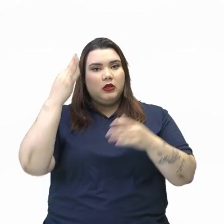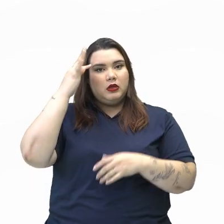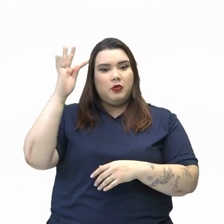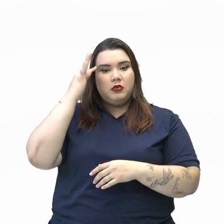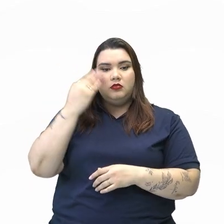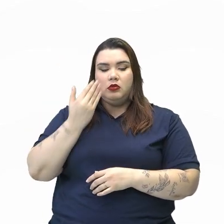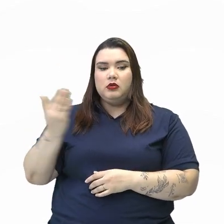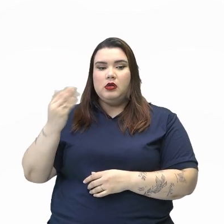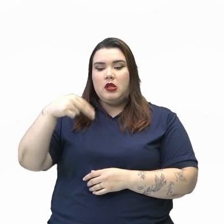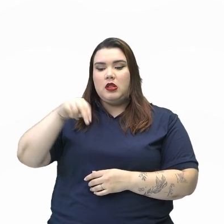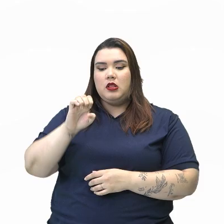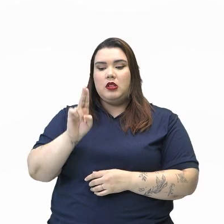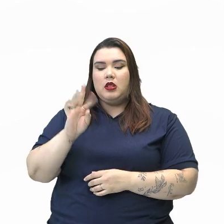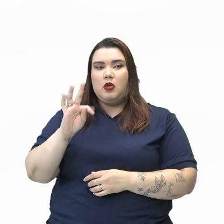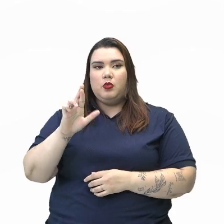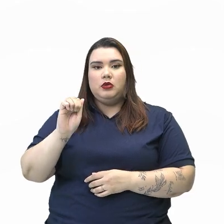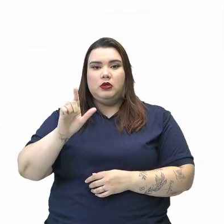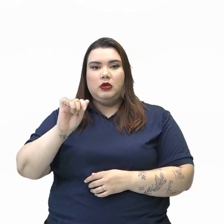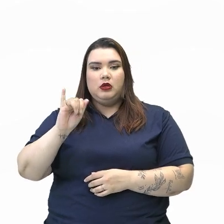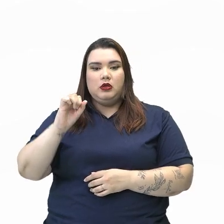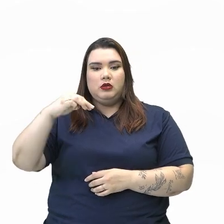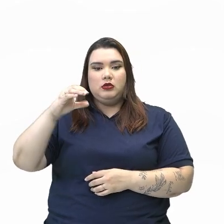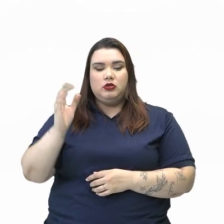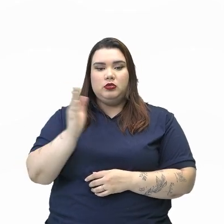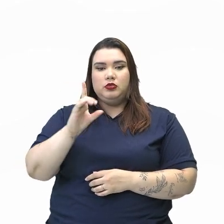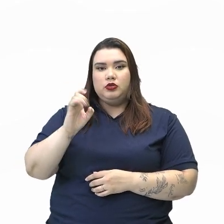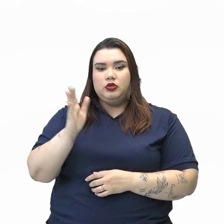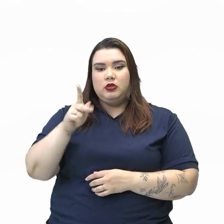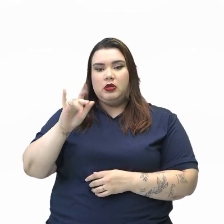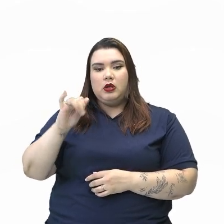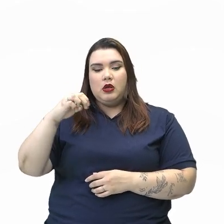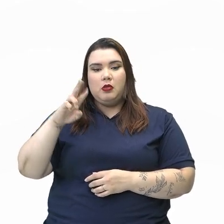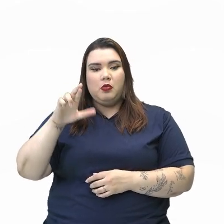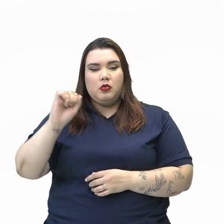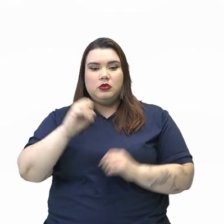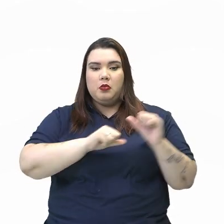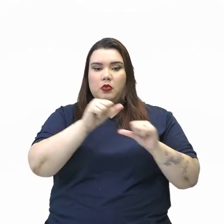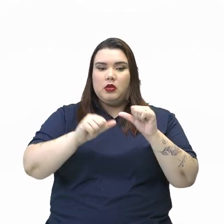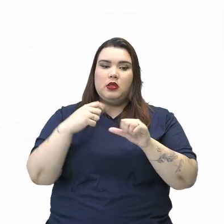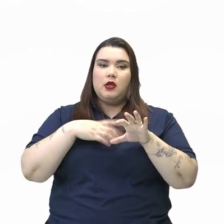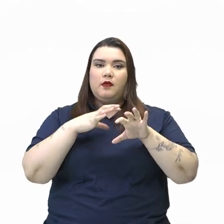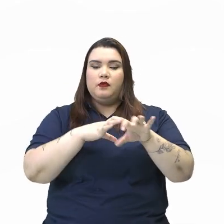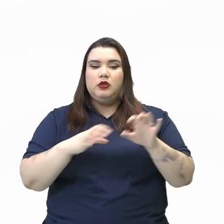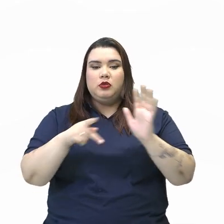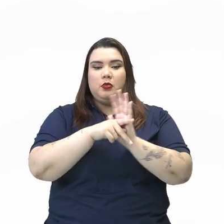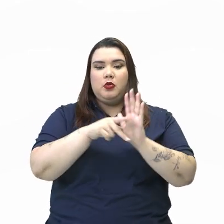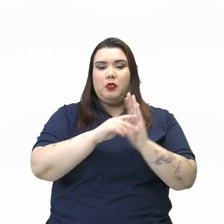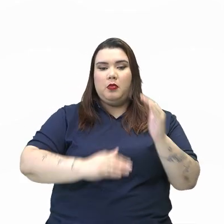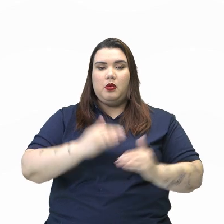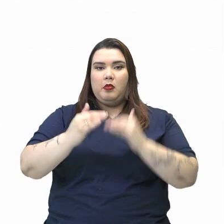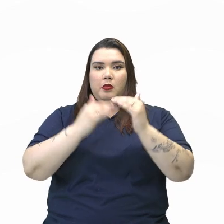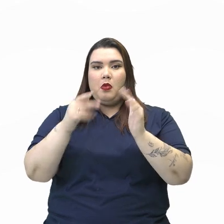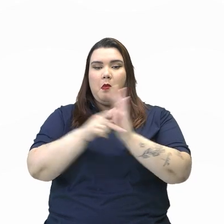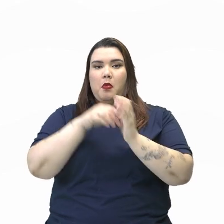que é o neutralismo de Kimura, onde mutações neutras influenciam a evolução em nível molecular. Essas mutações